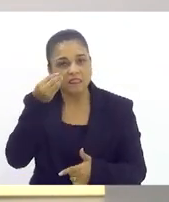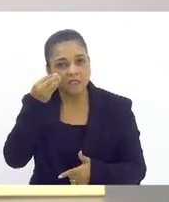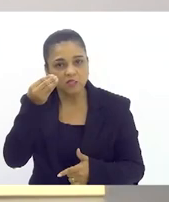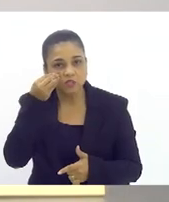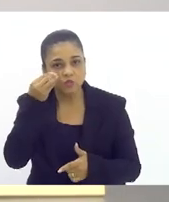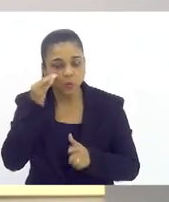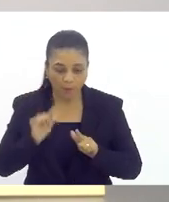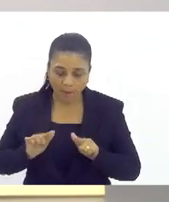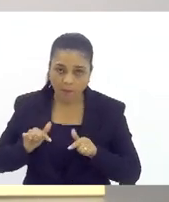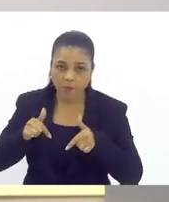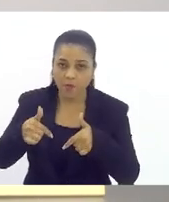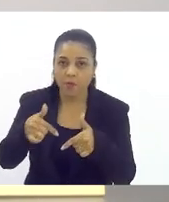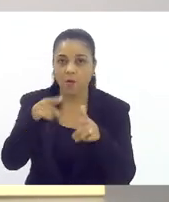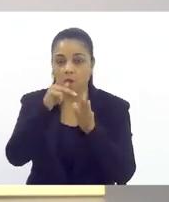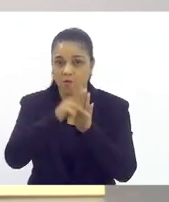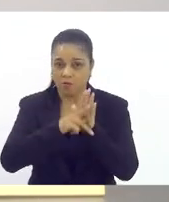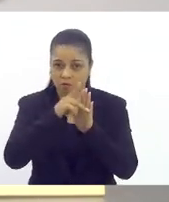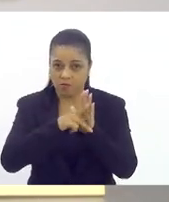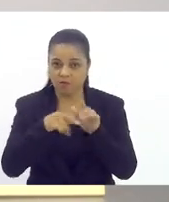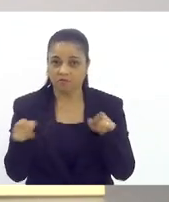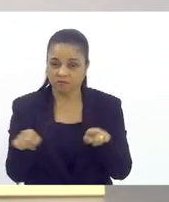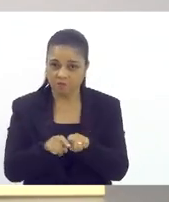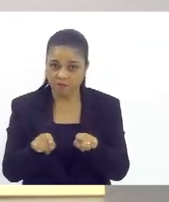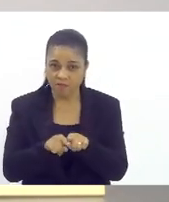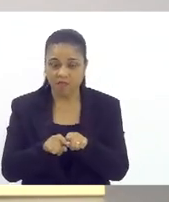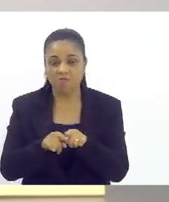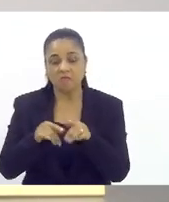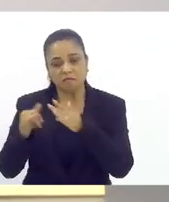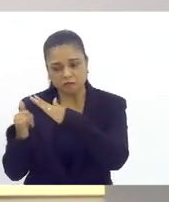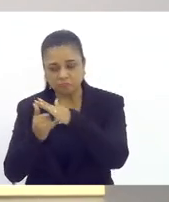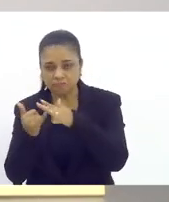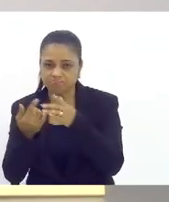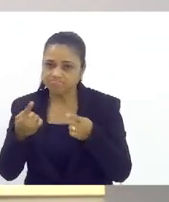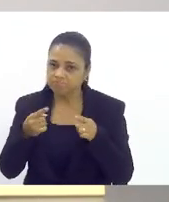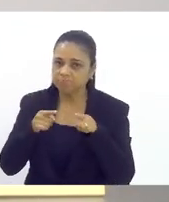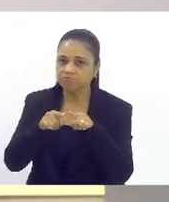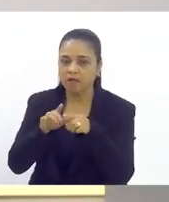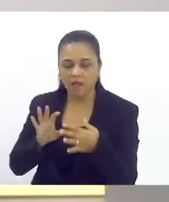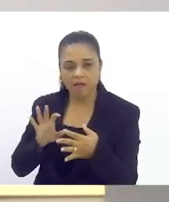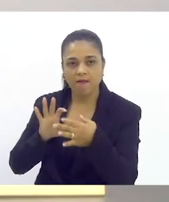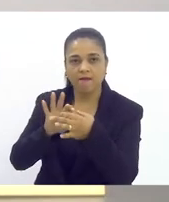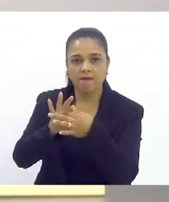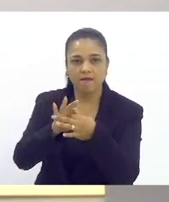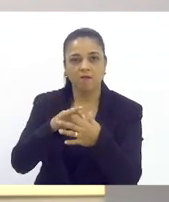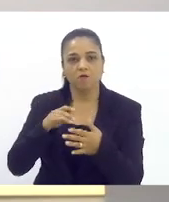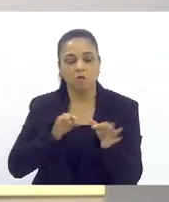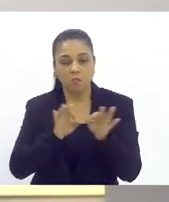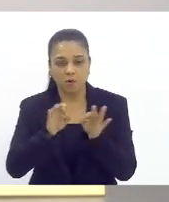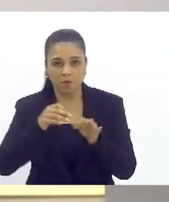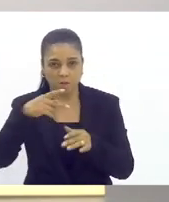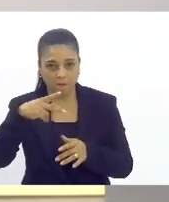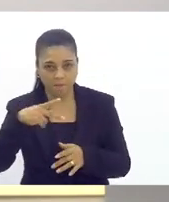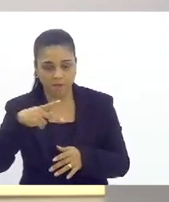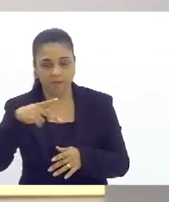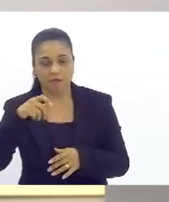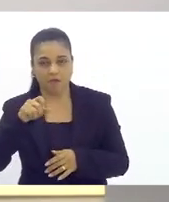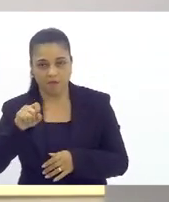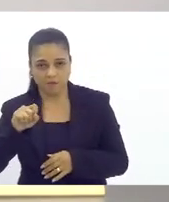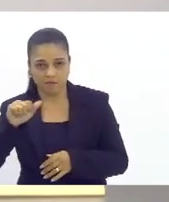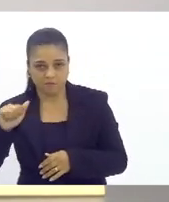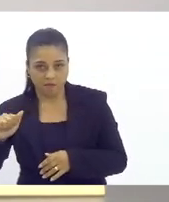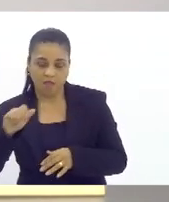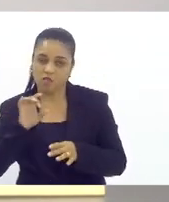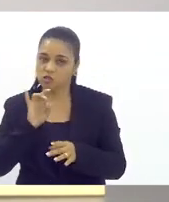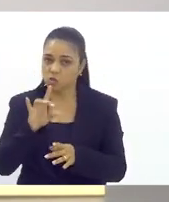e executou o projeto hoje a gente viu com a colaboração diversas instituições os programas de PSA não são programas só do Estado São dos